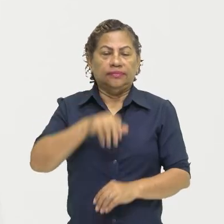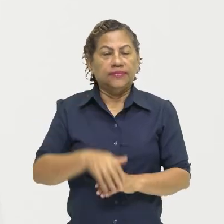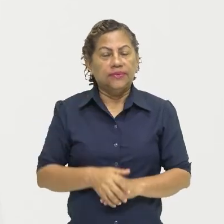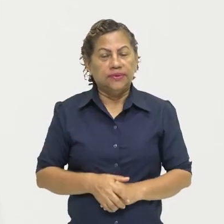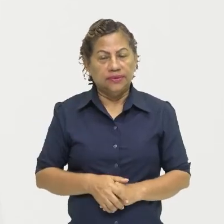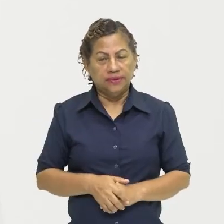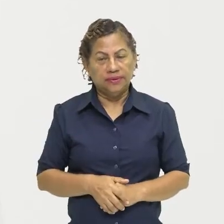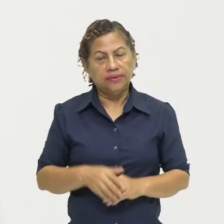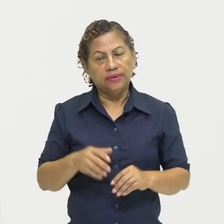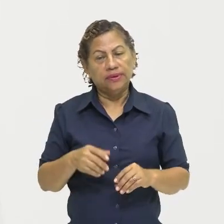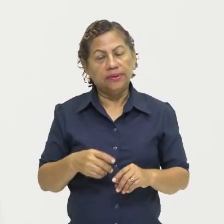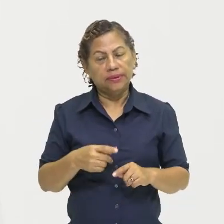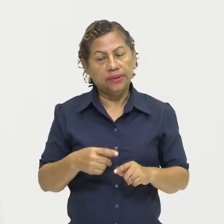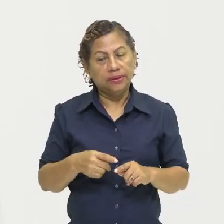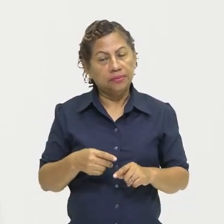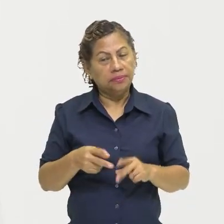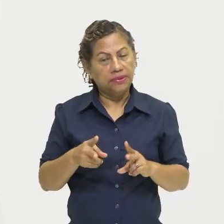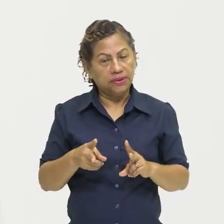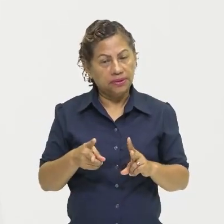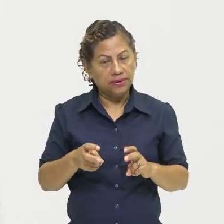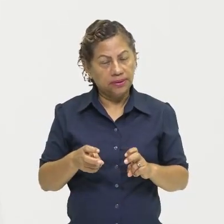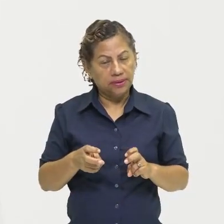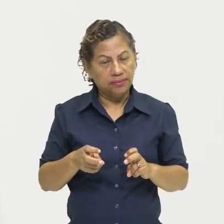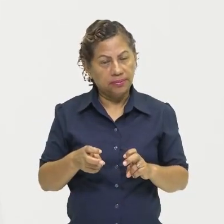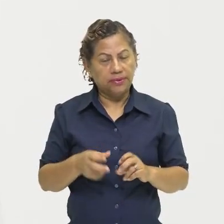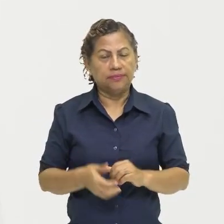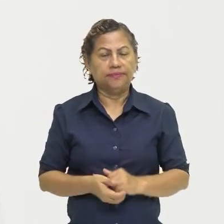de respirar. Então, aqui